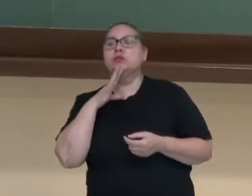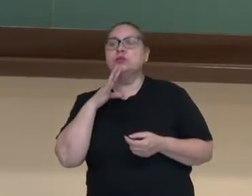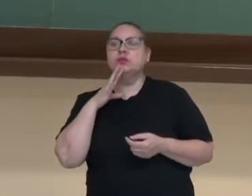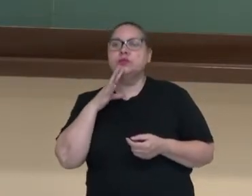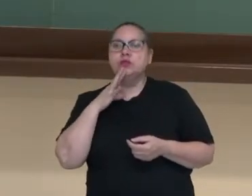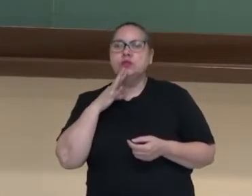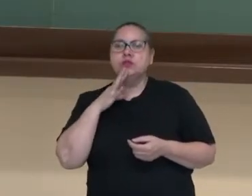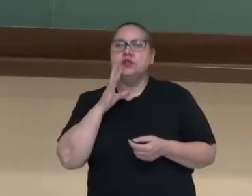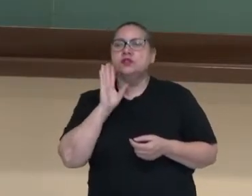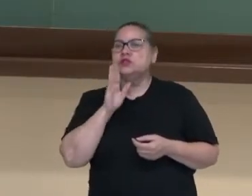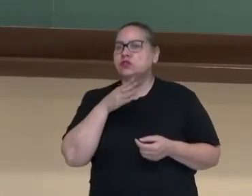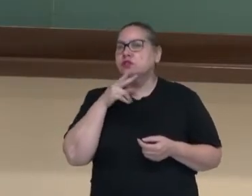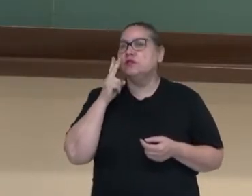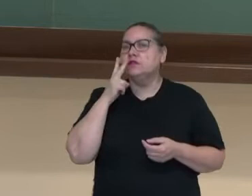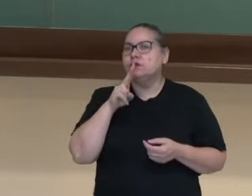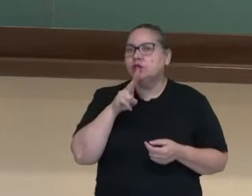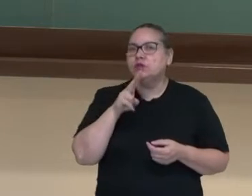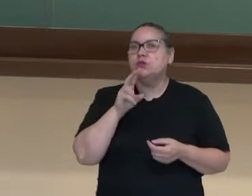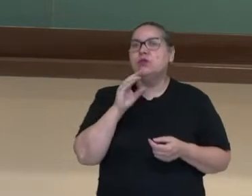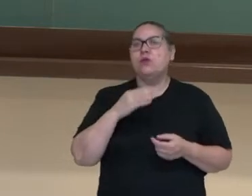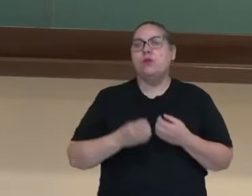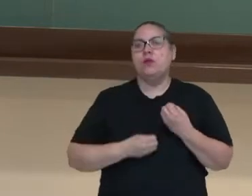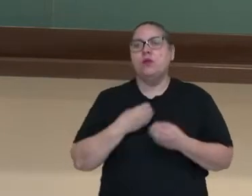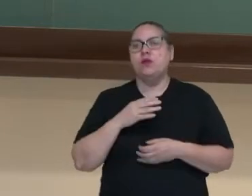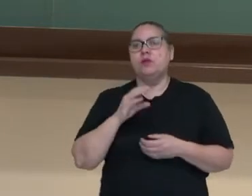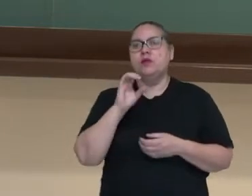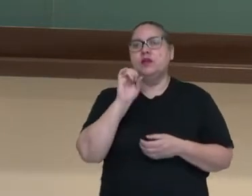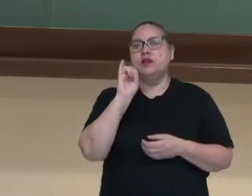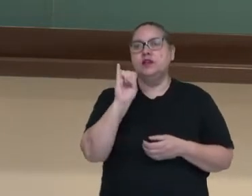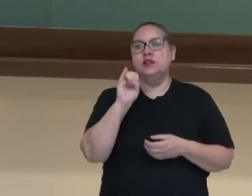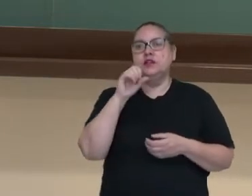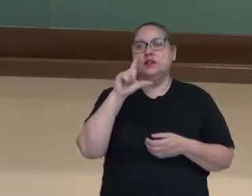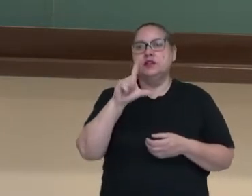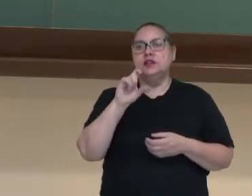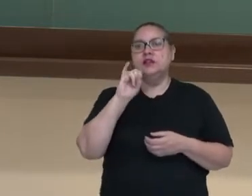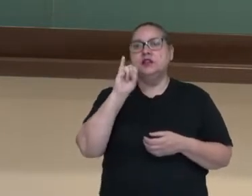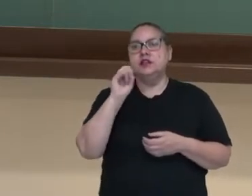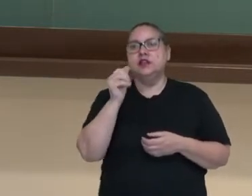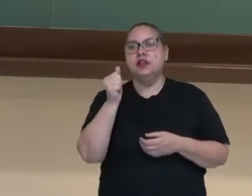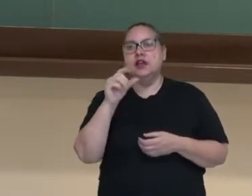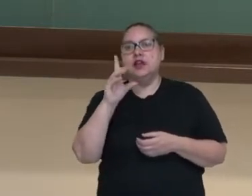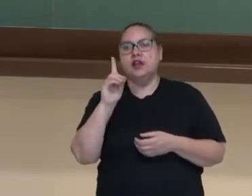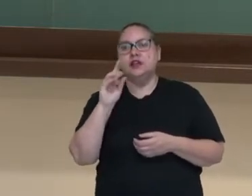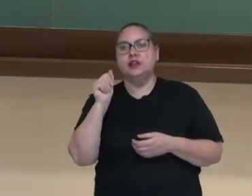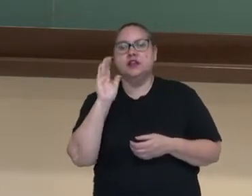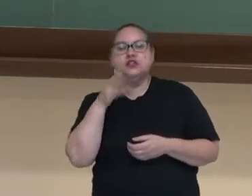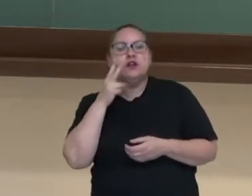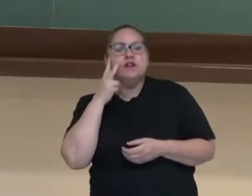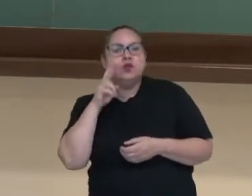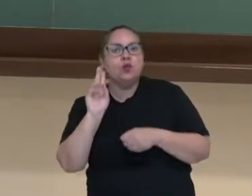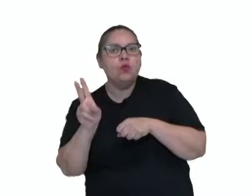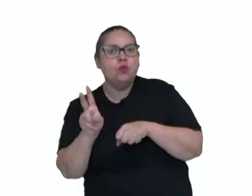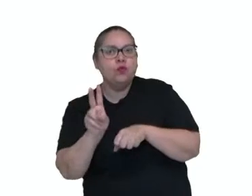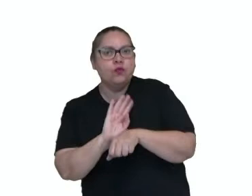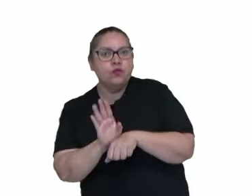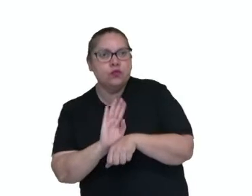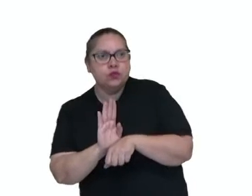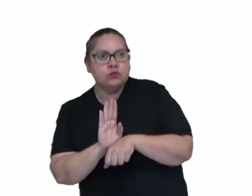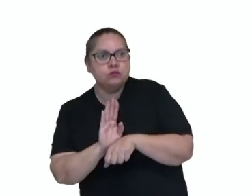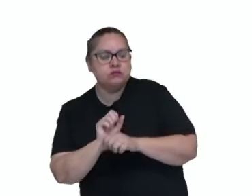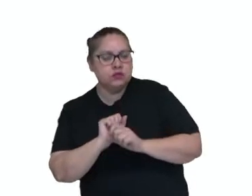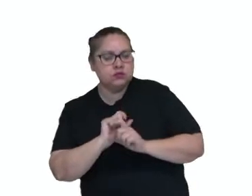ou ouviu falar do poema épico Ilíada? Já assistiu algum filme sobre ele? Então, a Ilíada é um